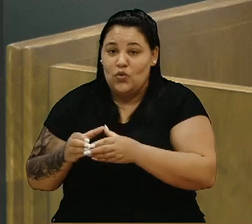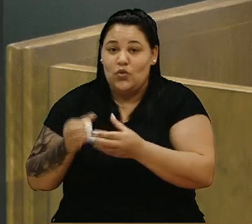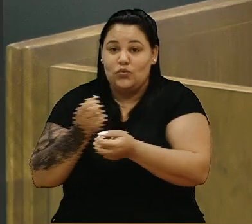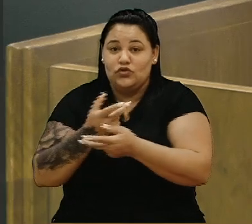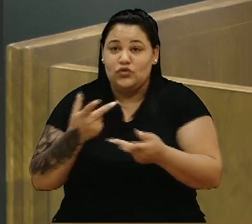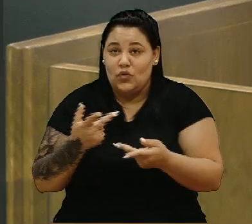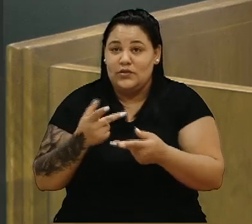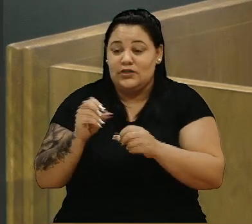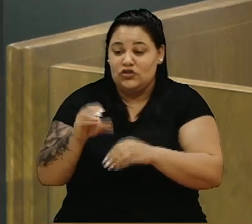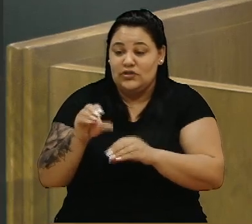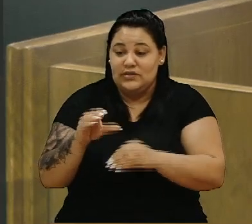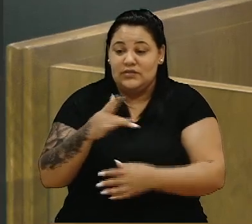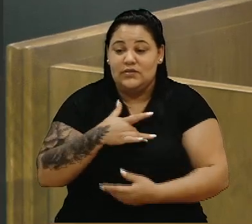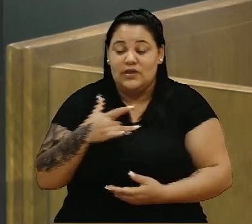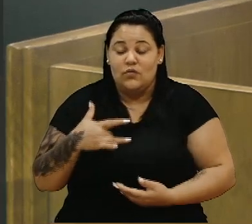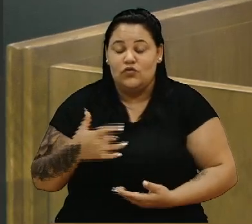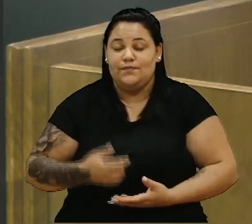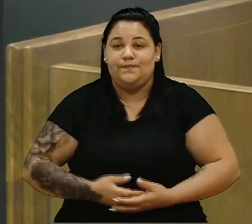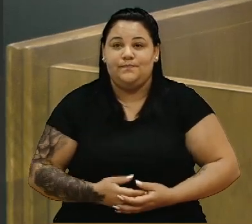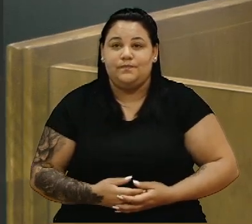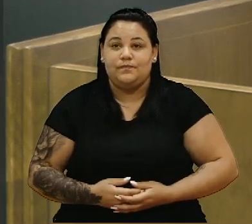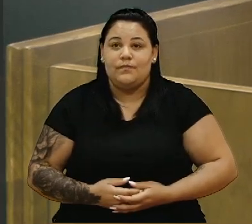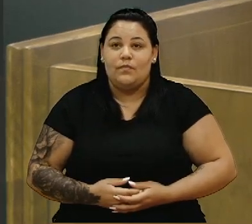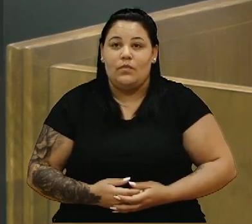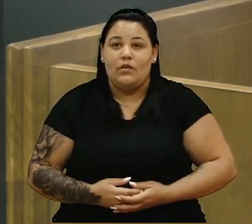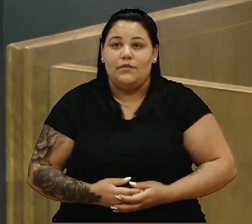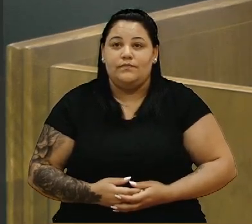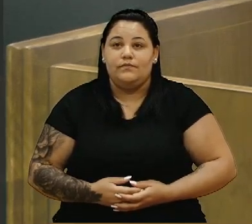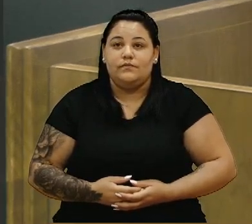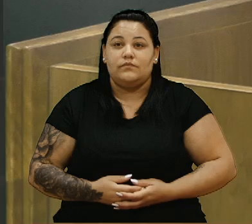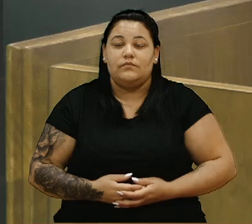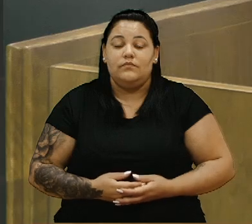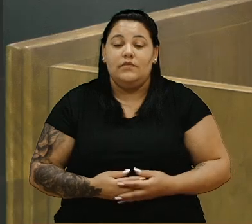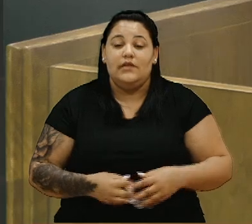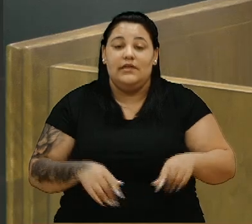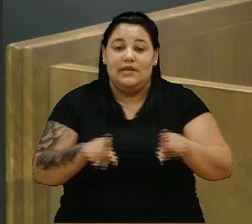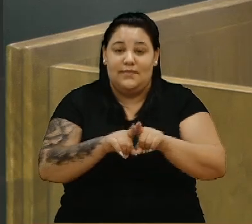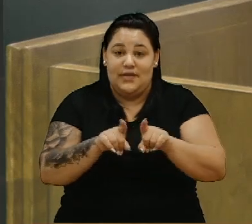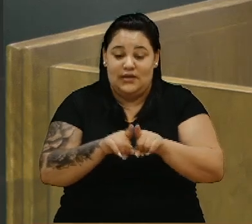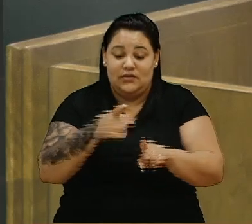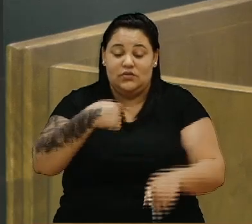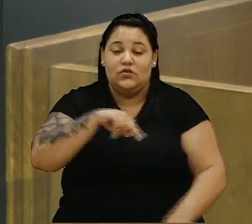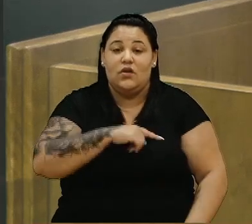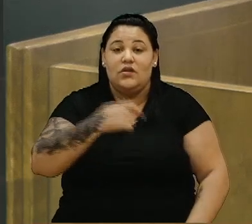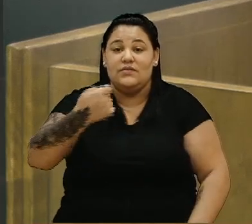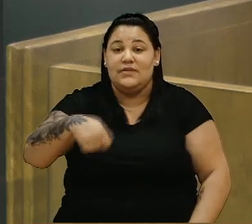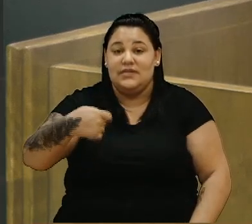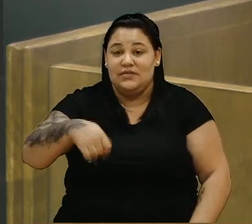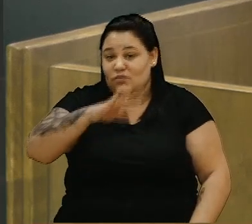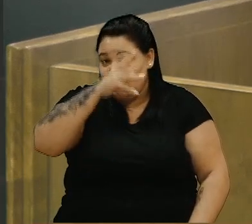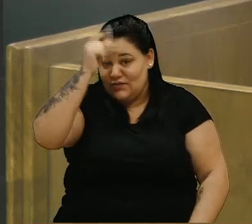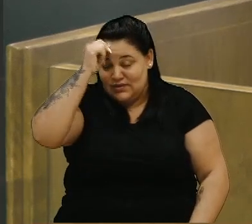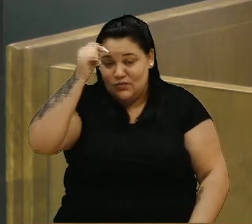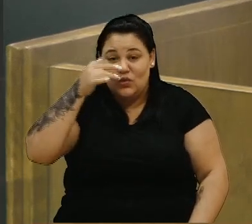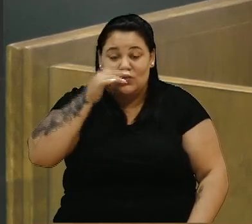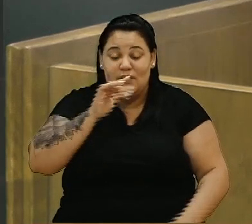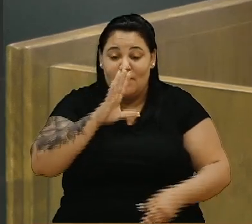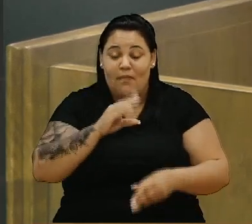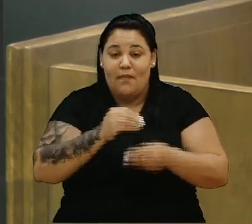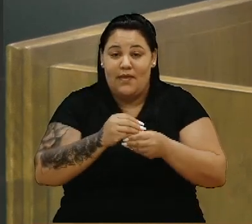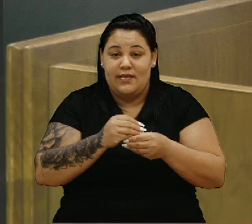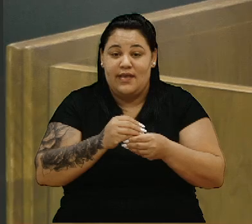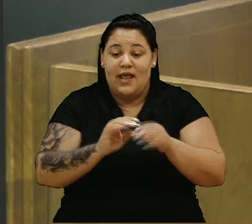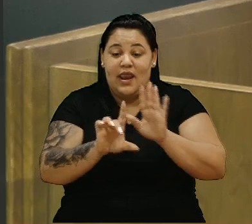medidas, educação e saúde. Também nós precisamos que o município implemente a lei federal